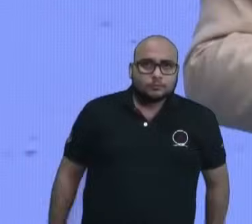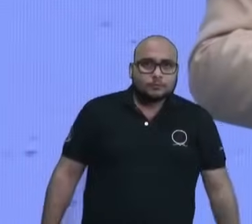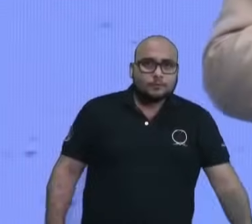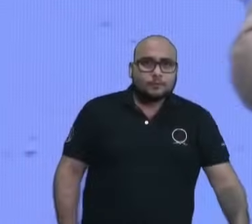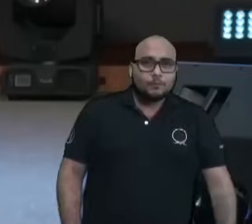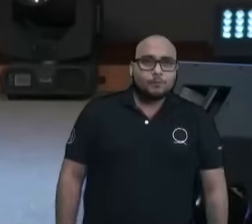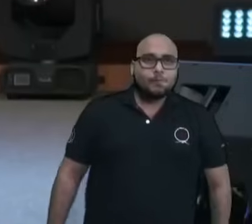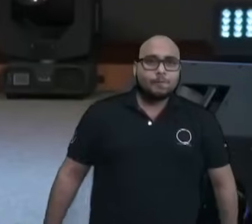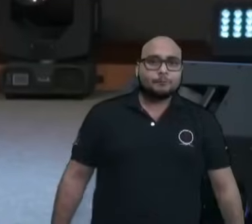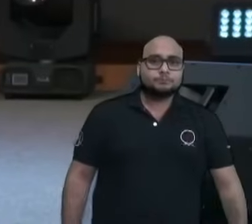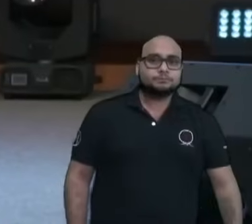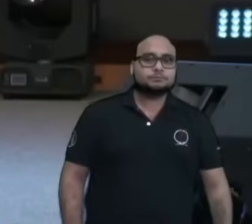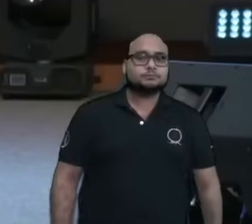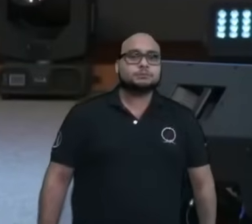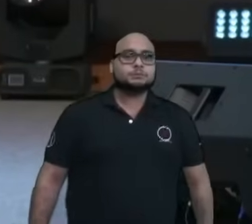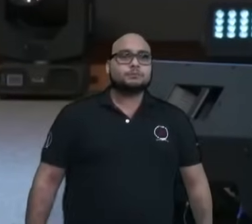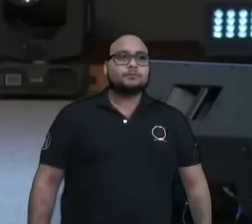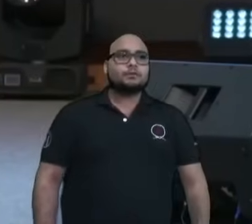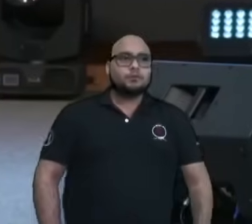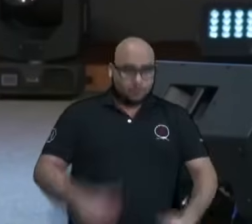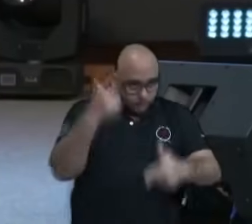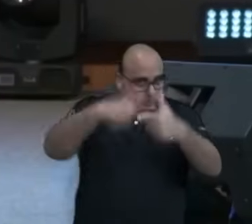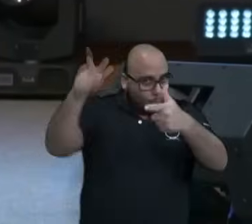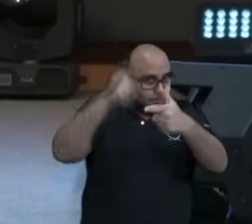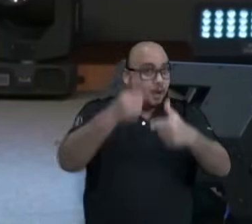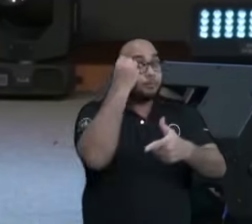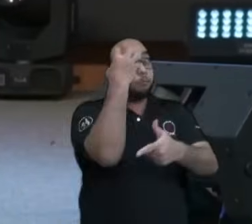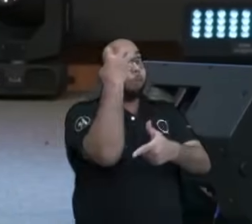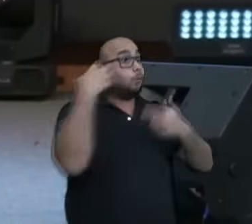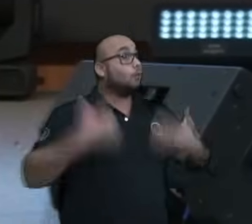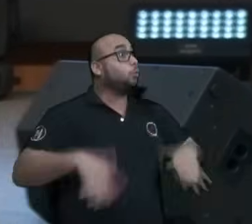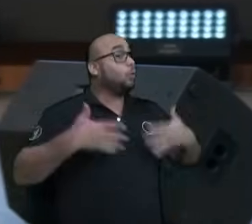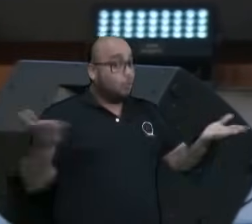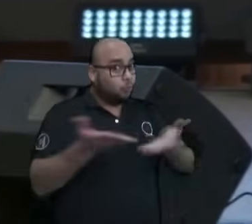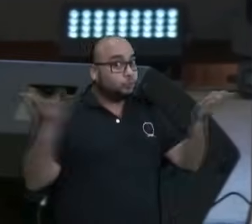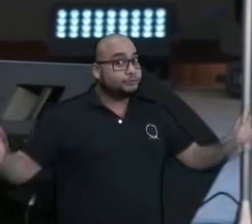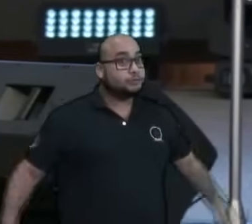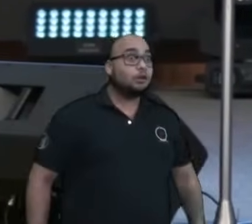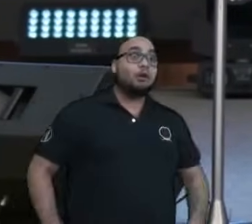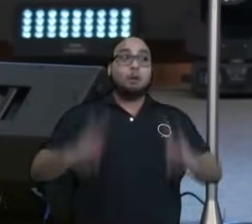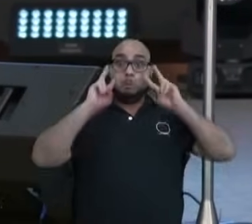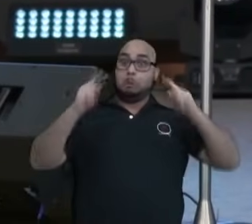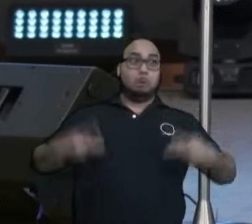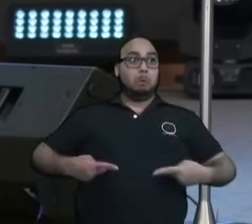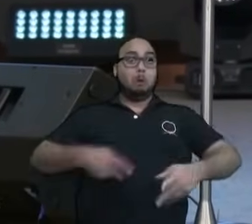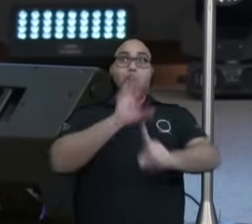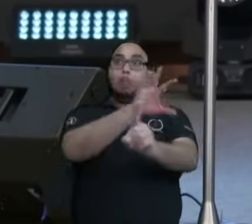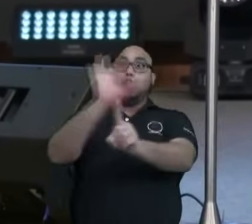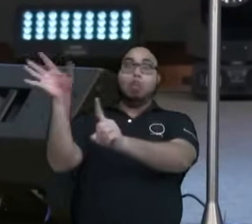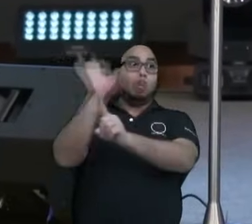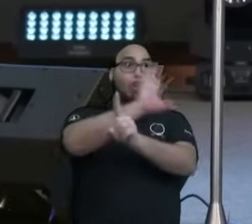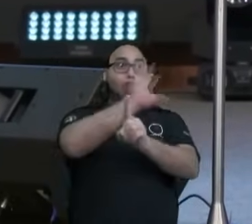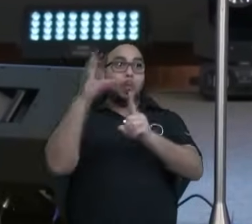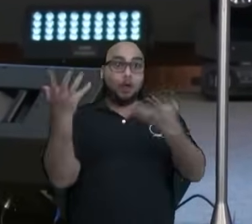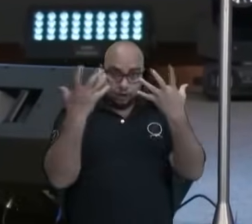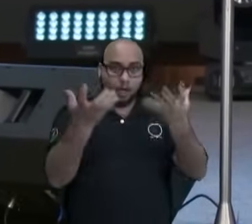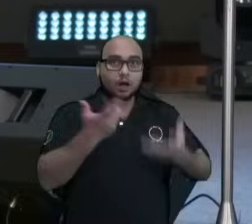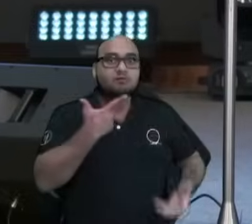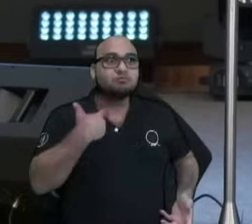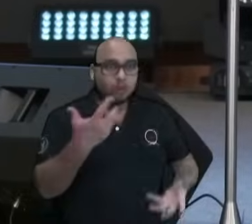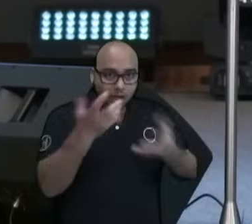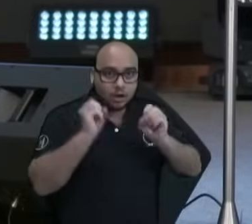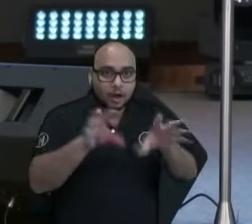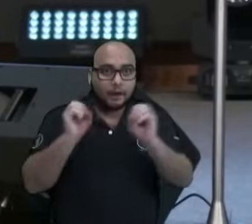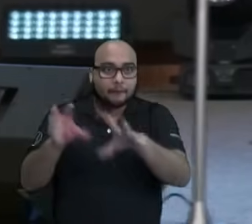povo Esse é um problema que eu tô vendo hoje o cara é Coach quer vir com conversa do Ária Cada